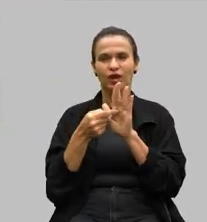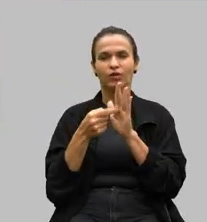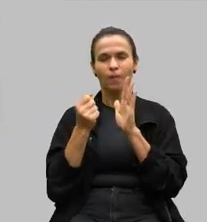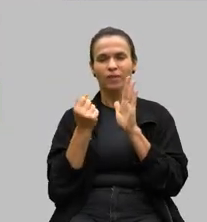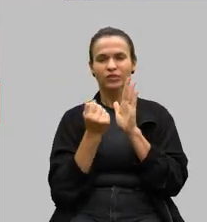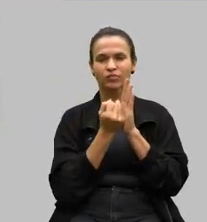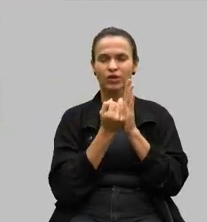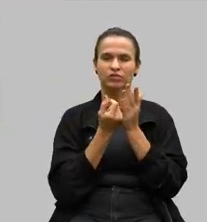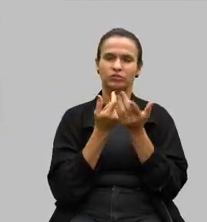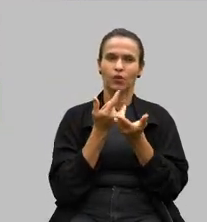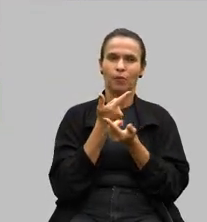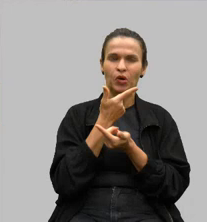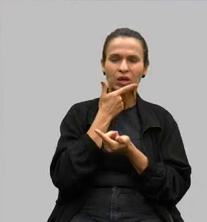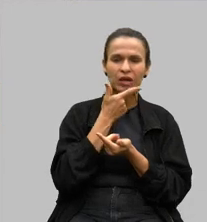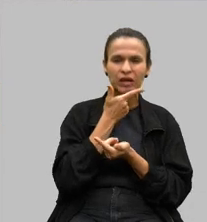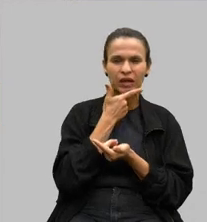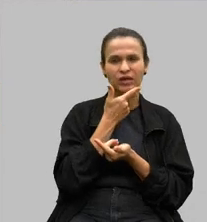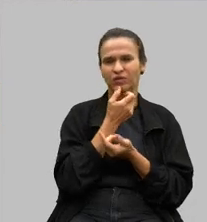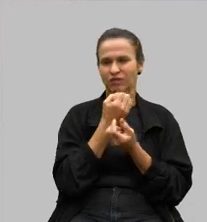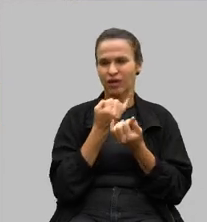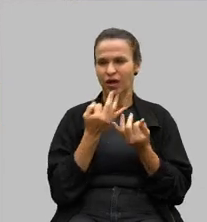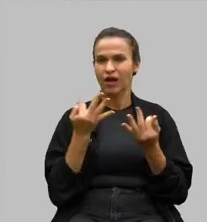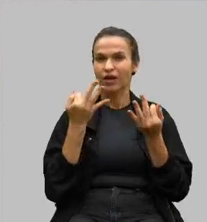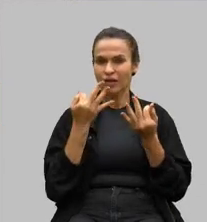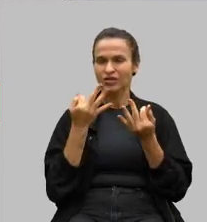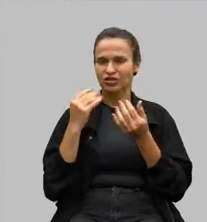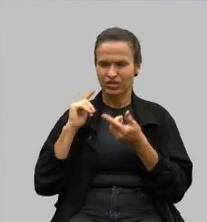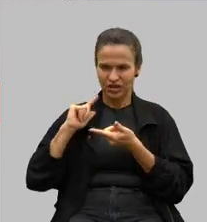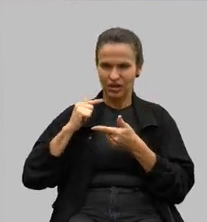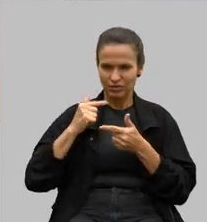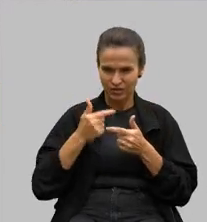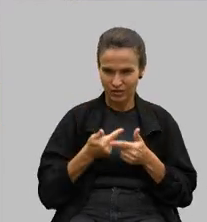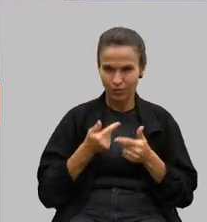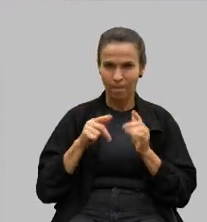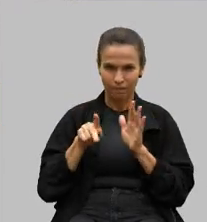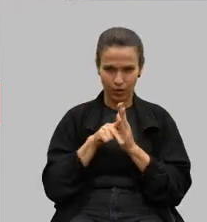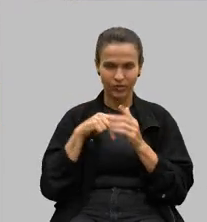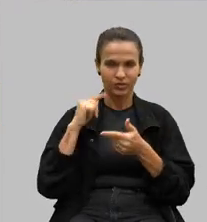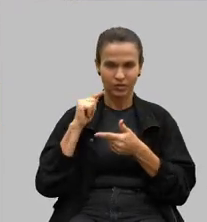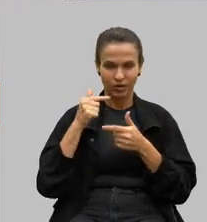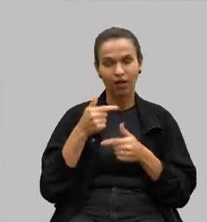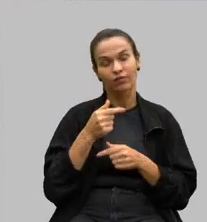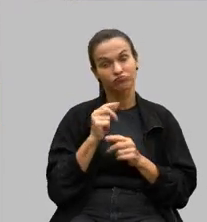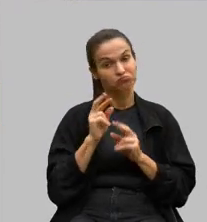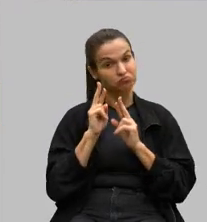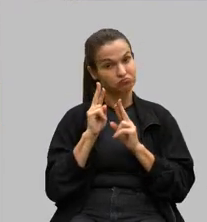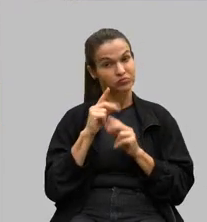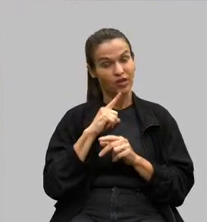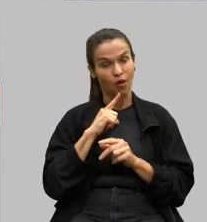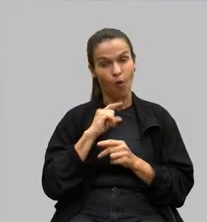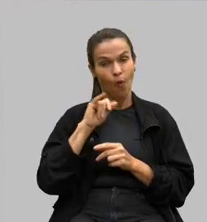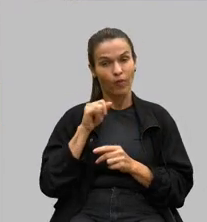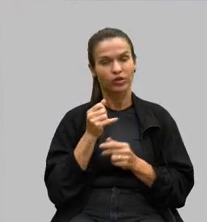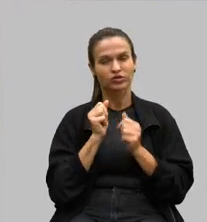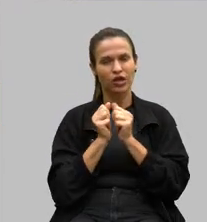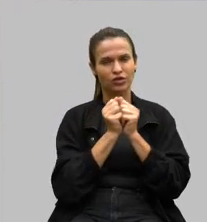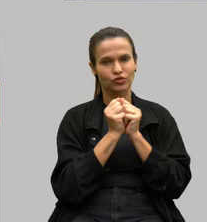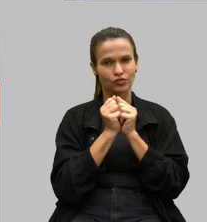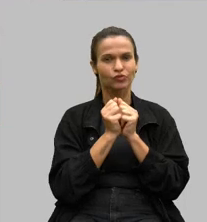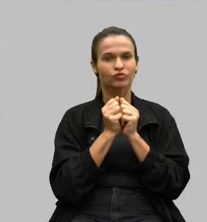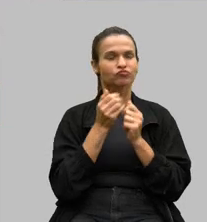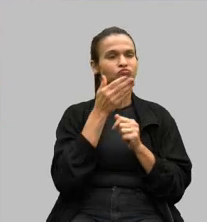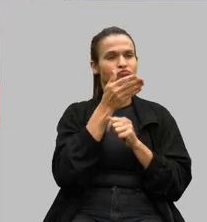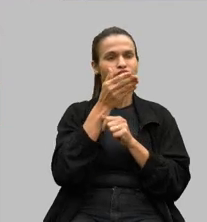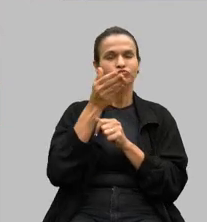enfim é muito bom andar com se Espero que teremos outras oportunidades de estar rodando aí pelo Estado e